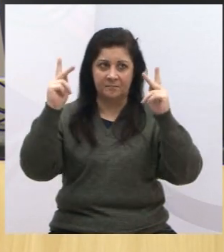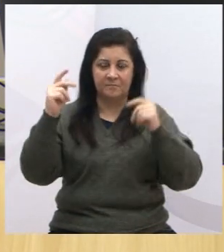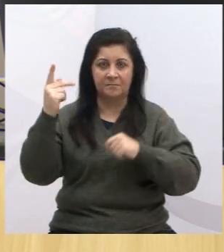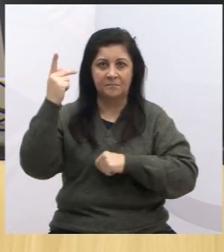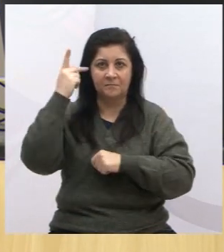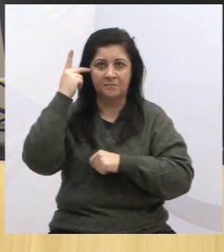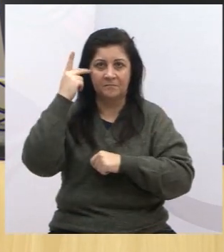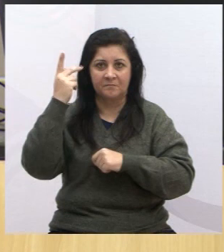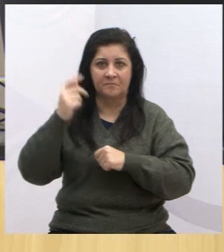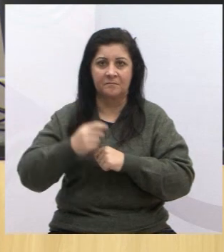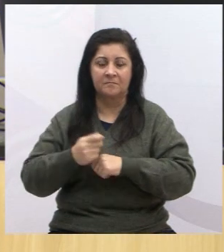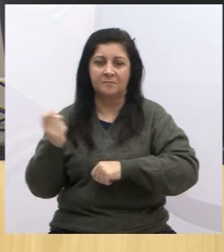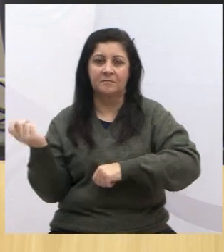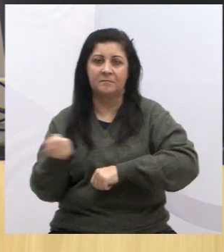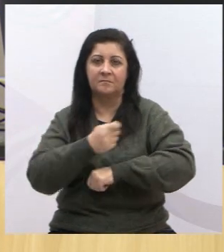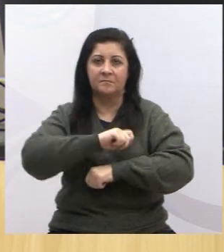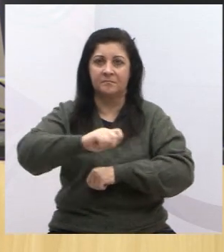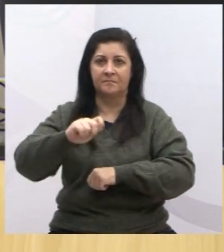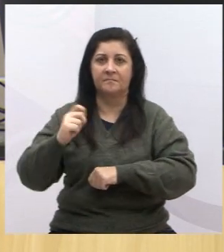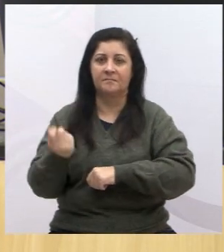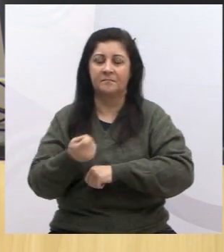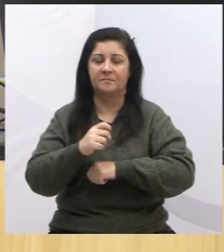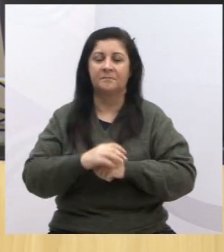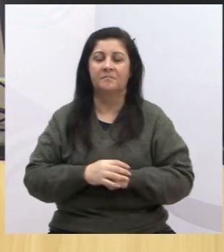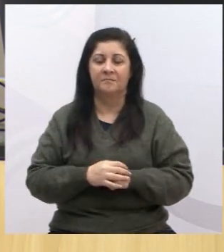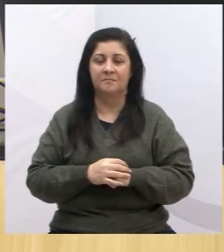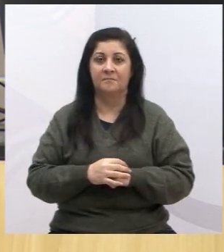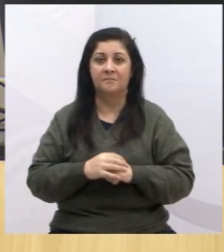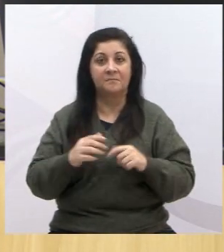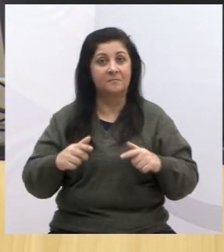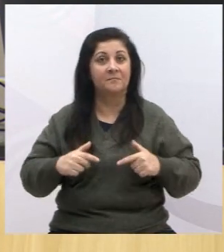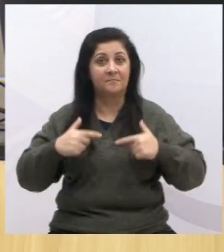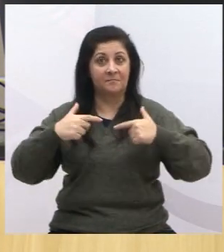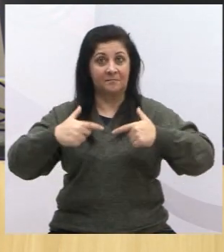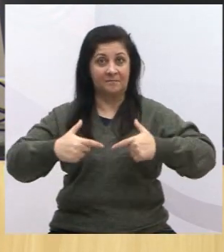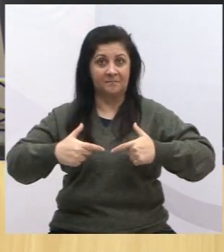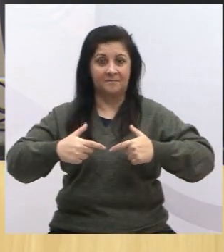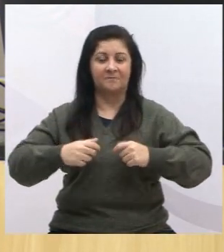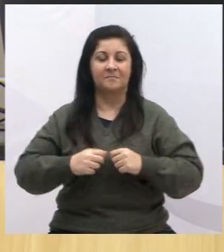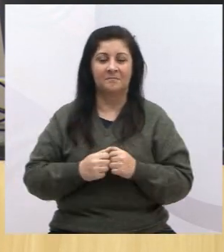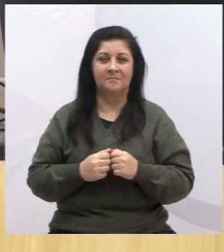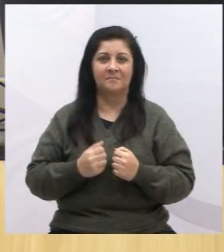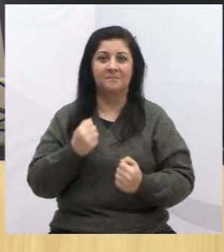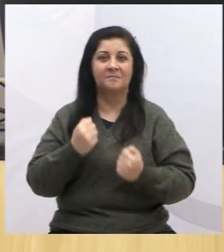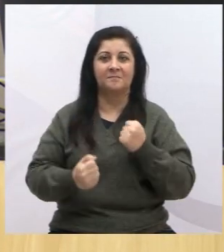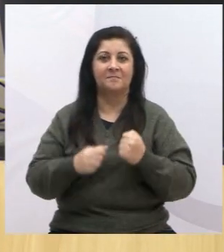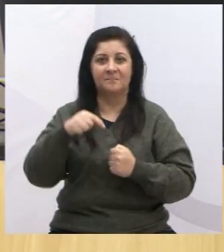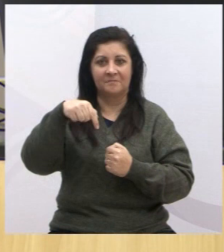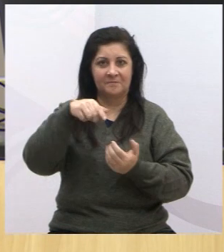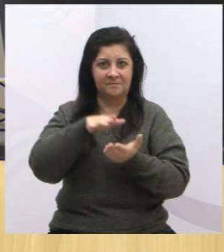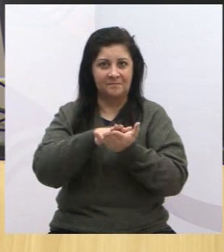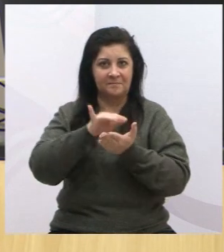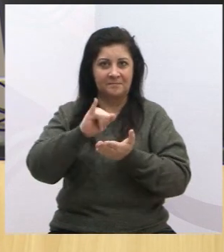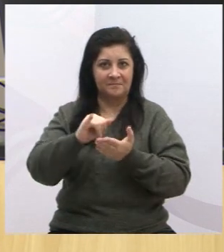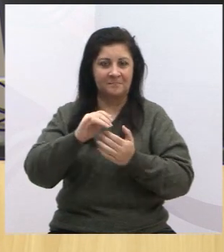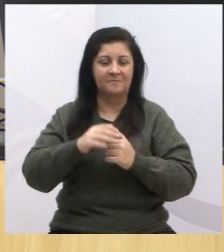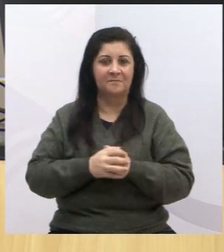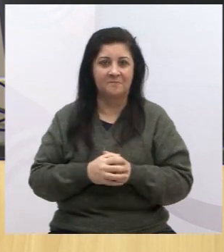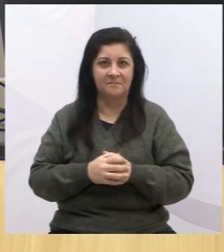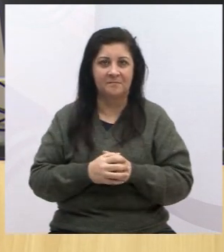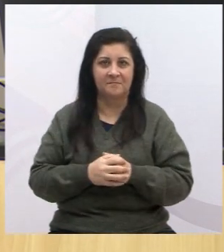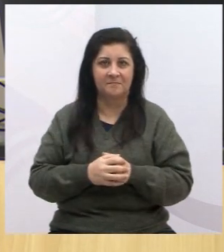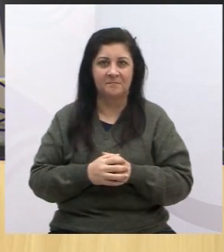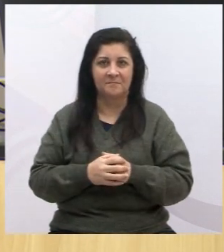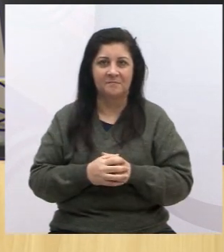JR Open de tênis. Os esforços e resultados obtidos pela atleta jacarinense certamente possibilitarão